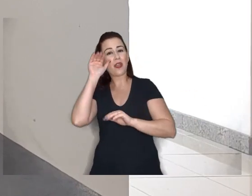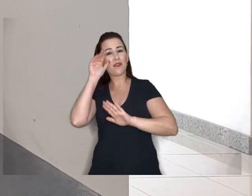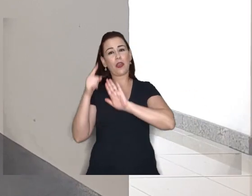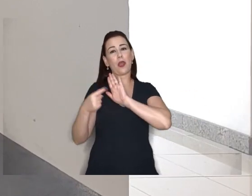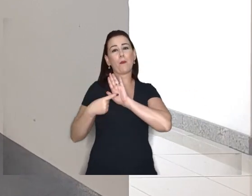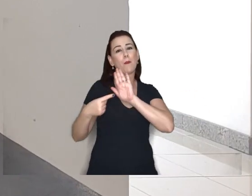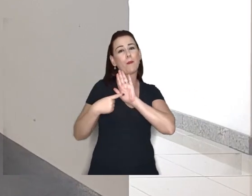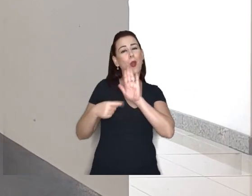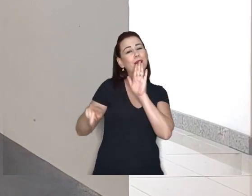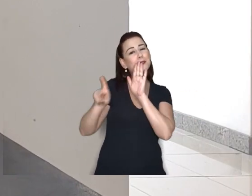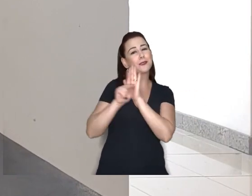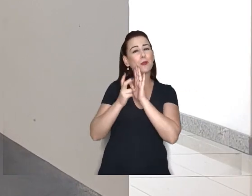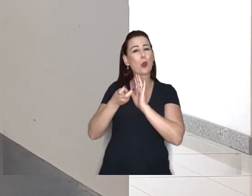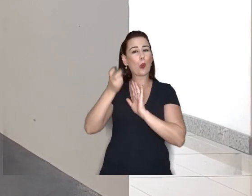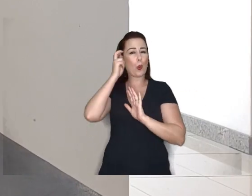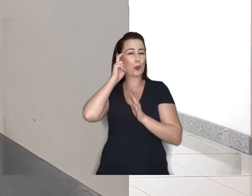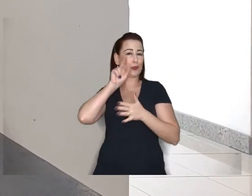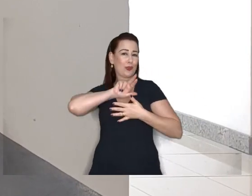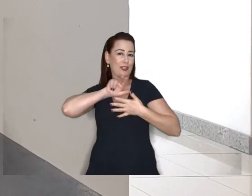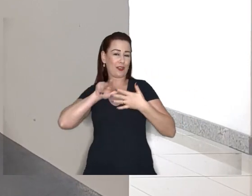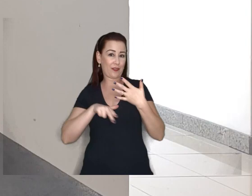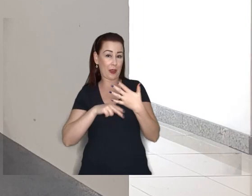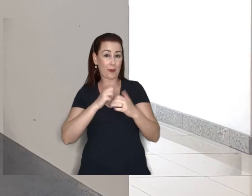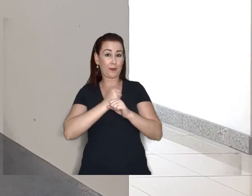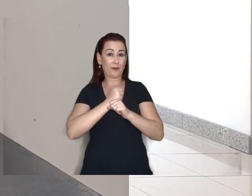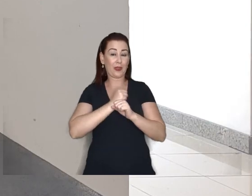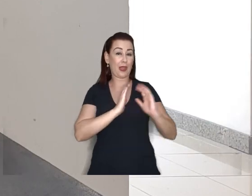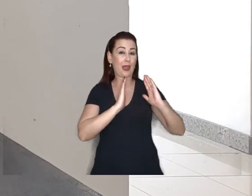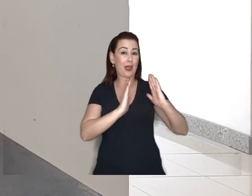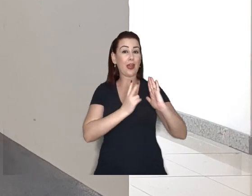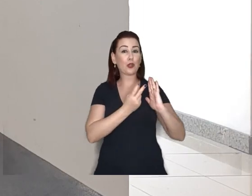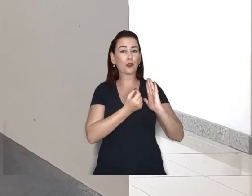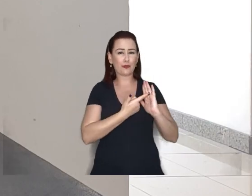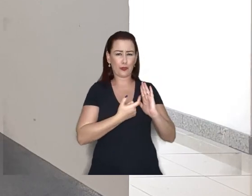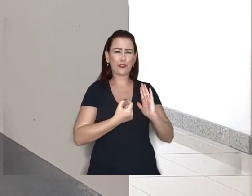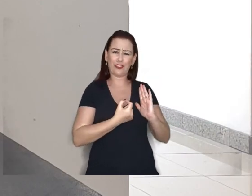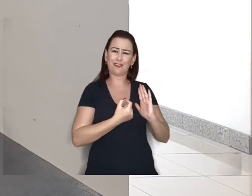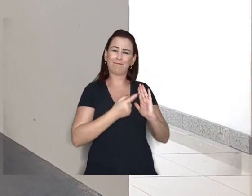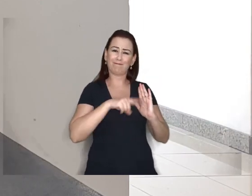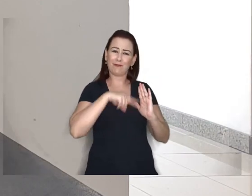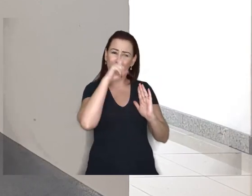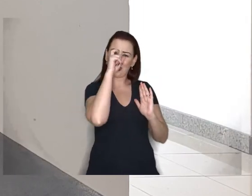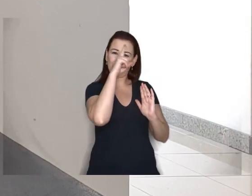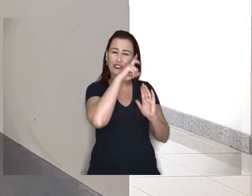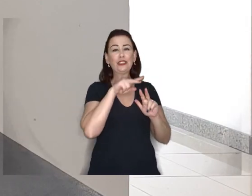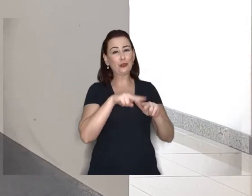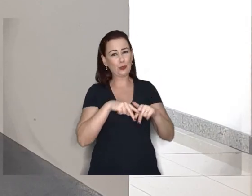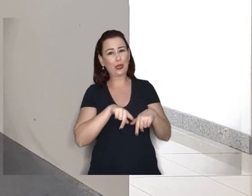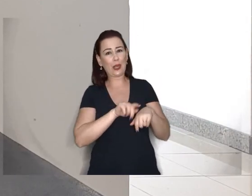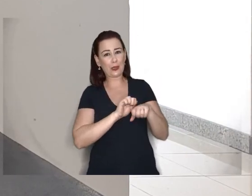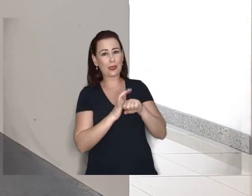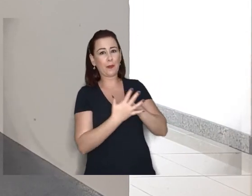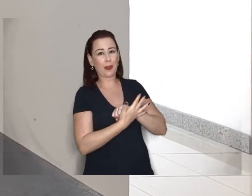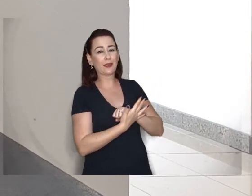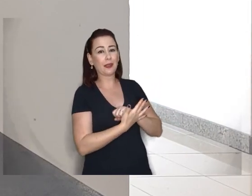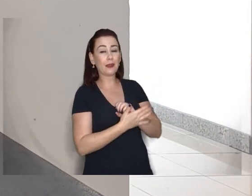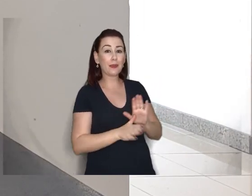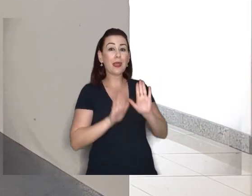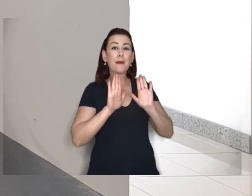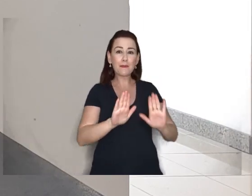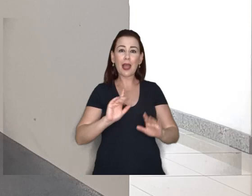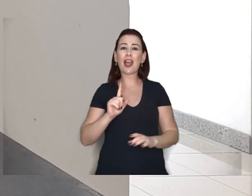mostra cultural, né? Em 2020 tivemos um ano muito difícil aí por conta da pandemia, né? Mas mesmo